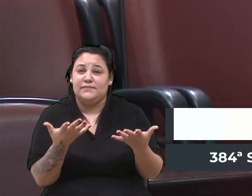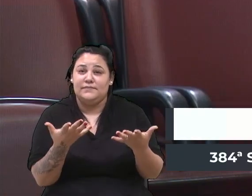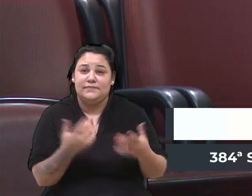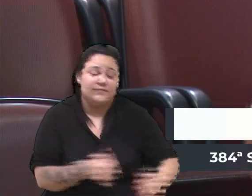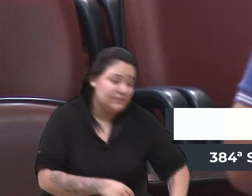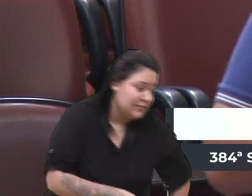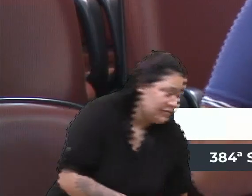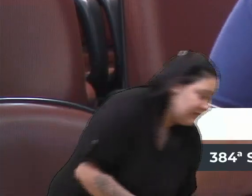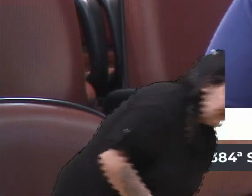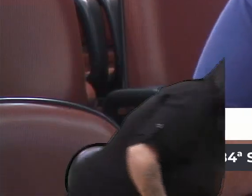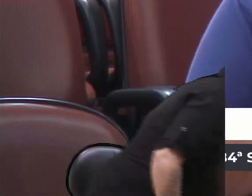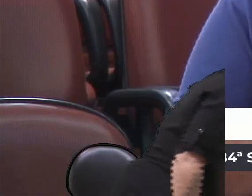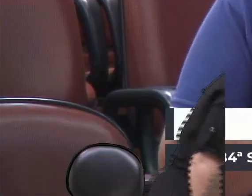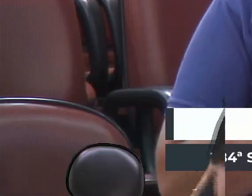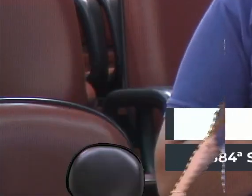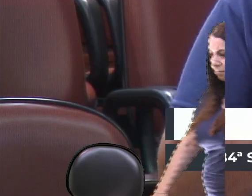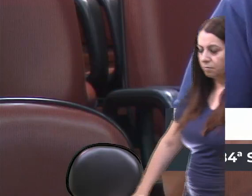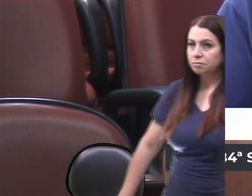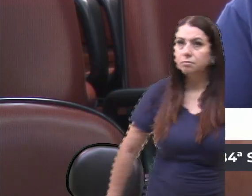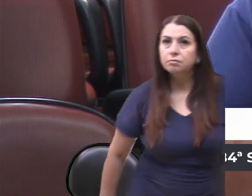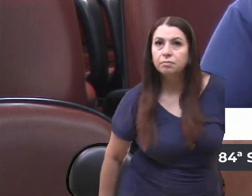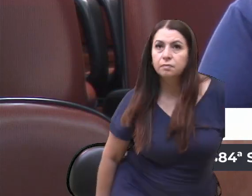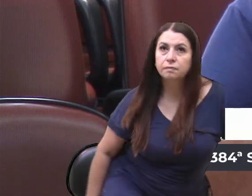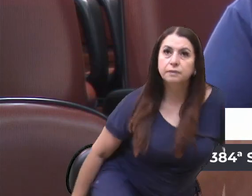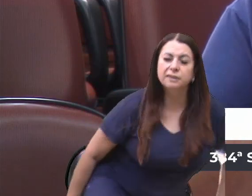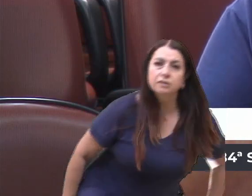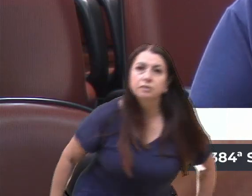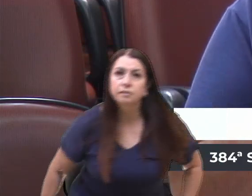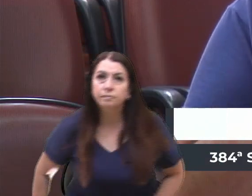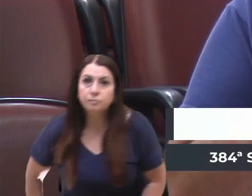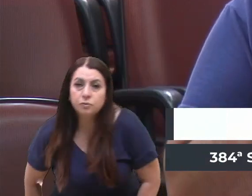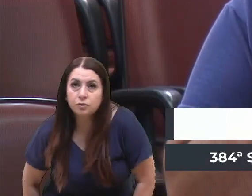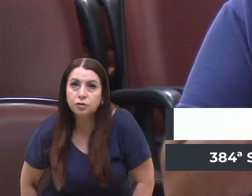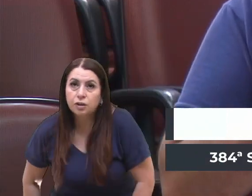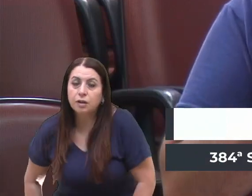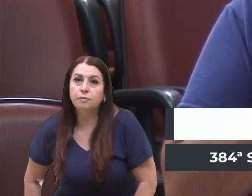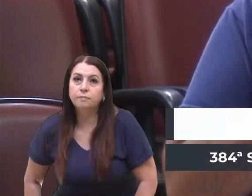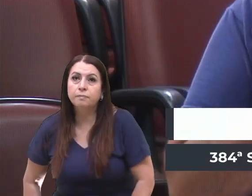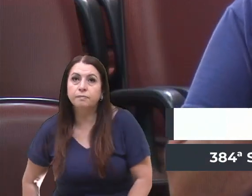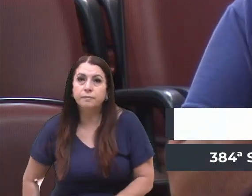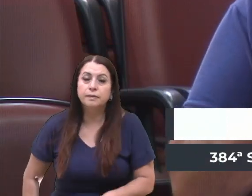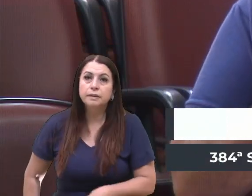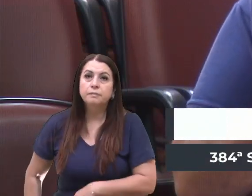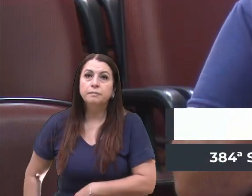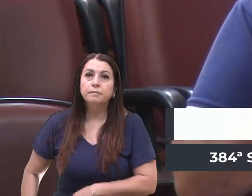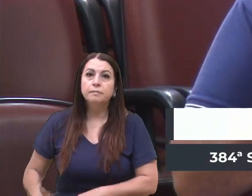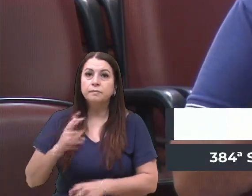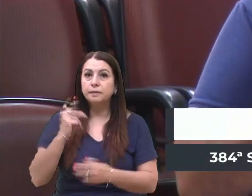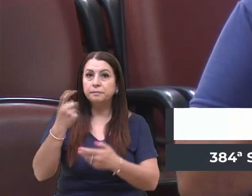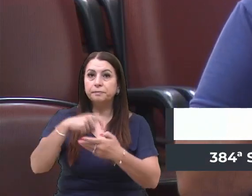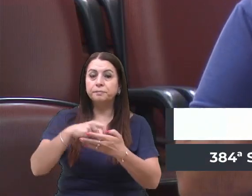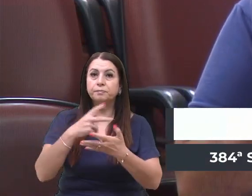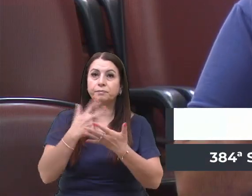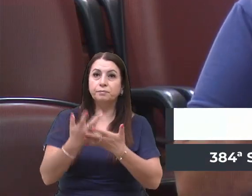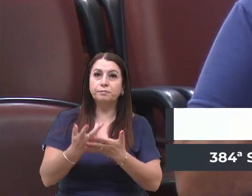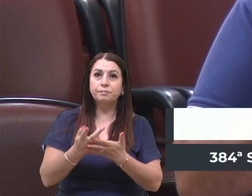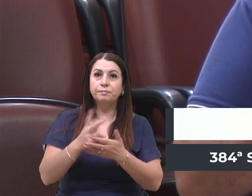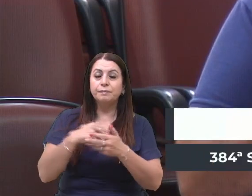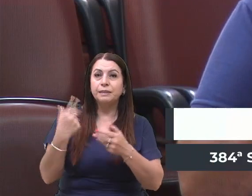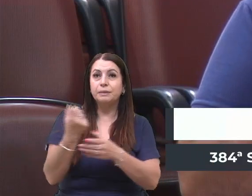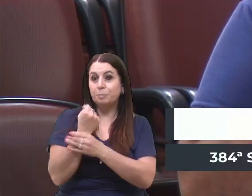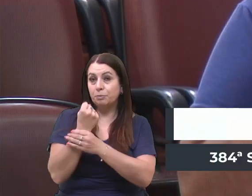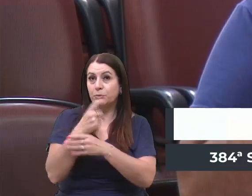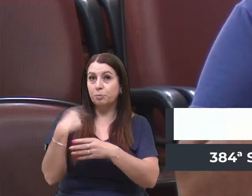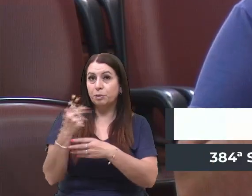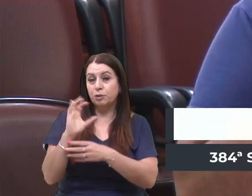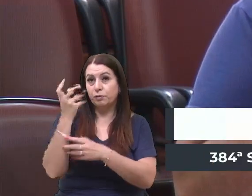Então, eu vejo que falta essa liderança, falta esse pulso firme para resolver